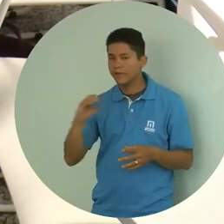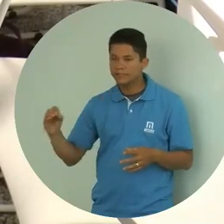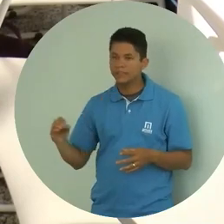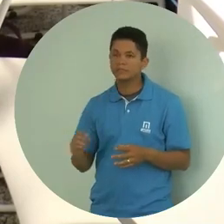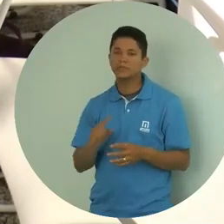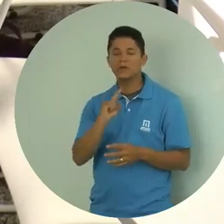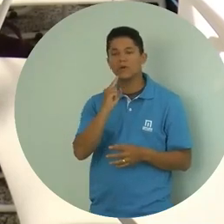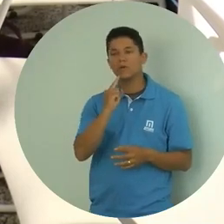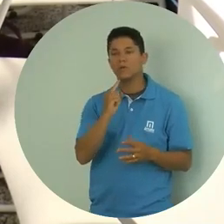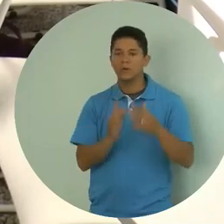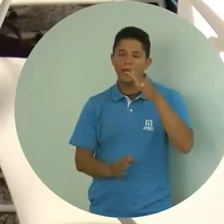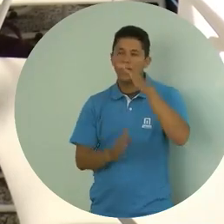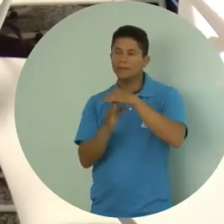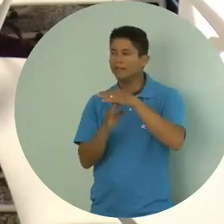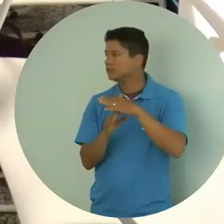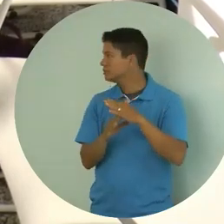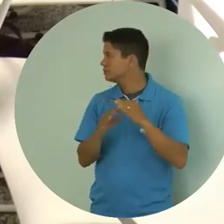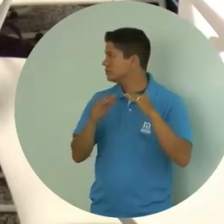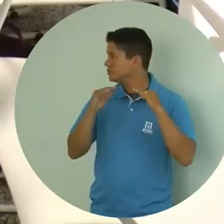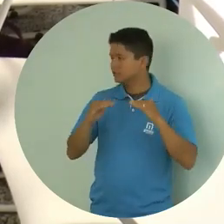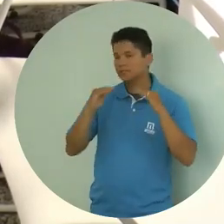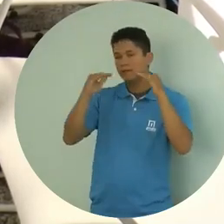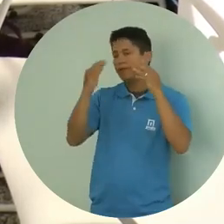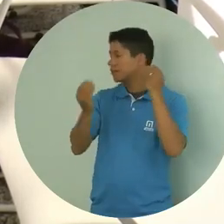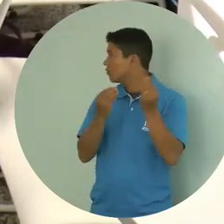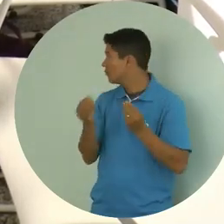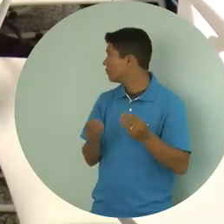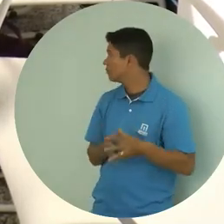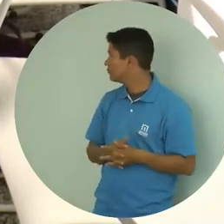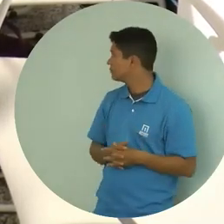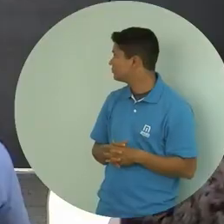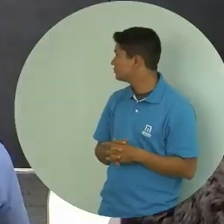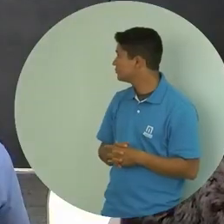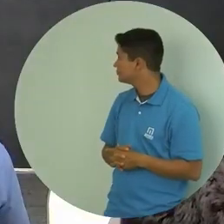limite dessas camadas que foram definidas? Aí